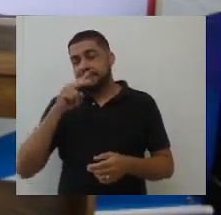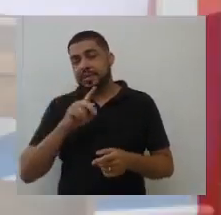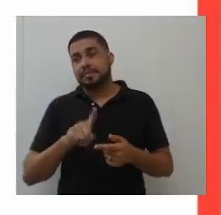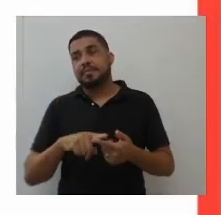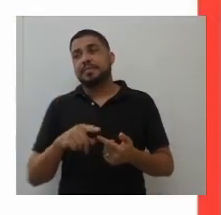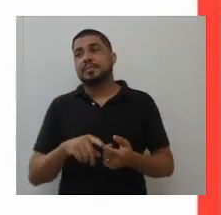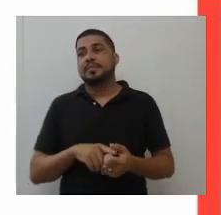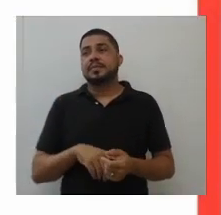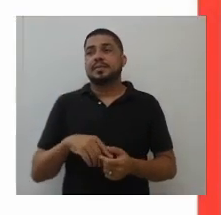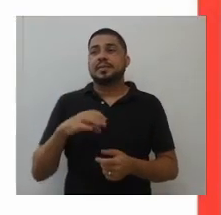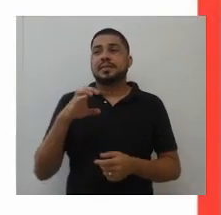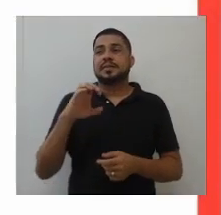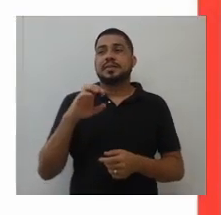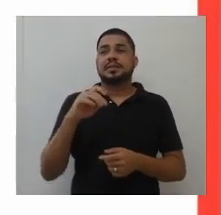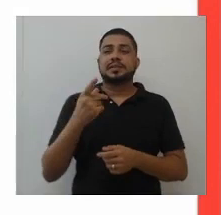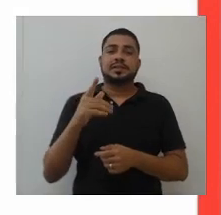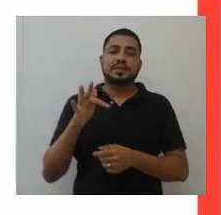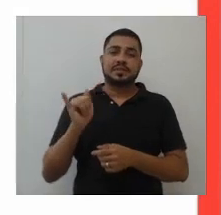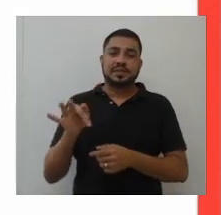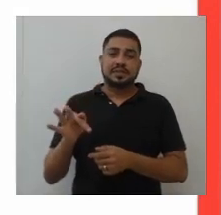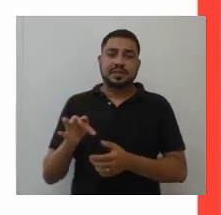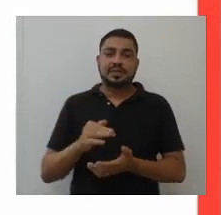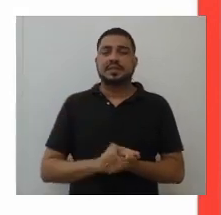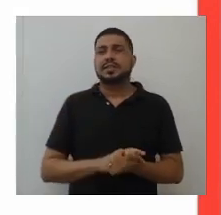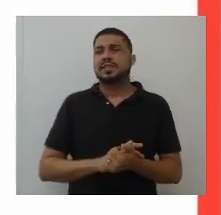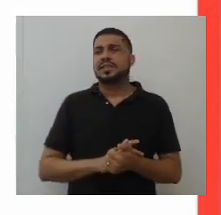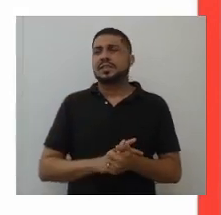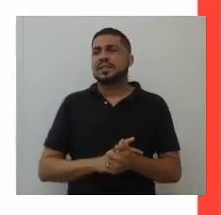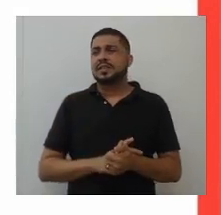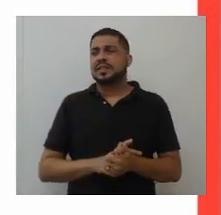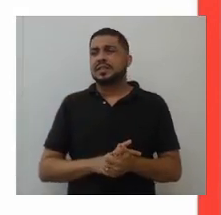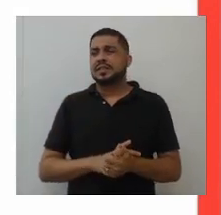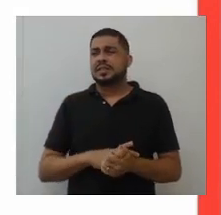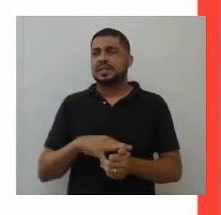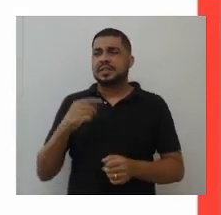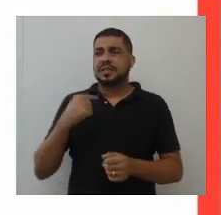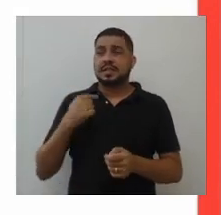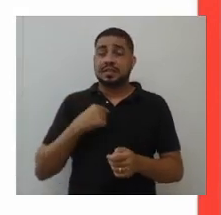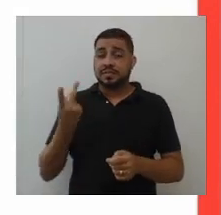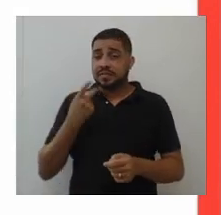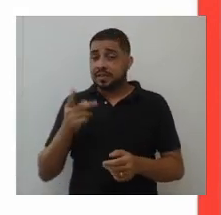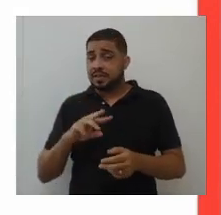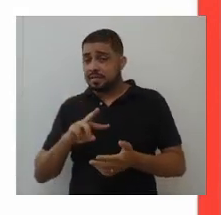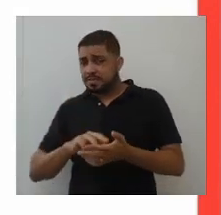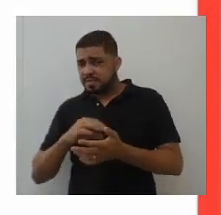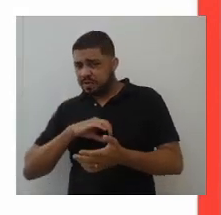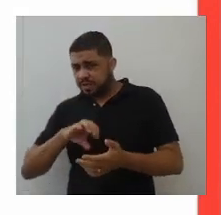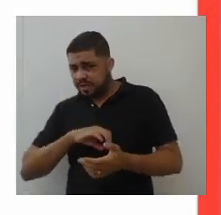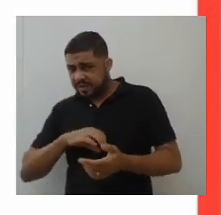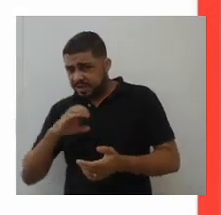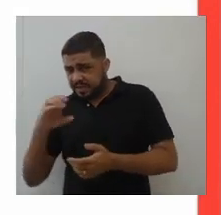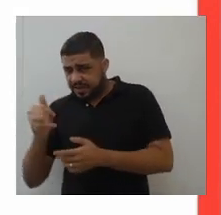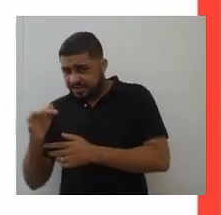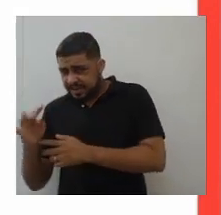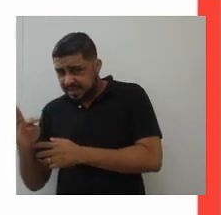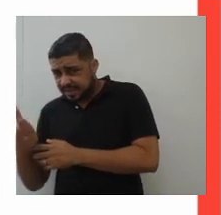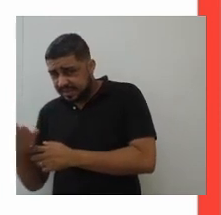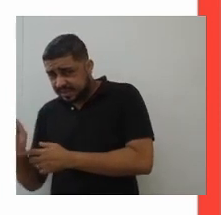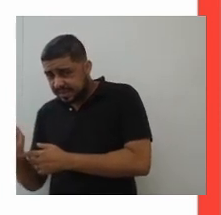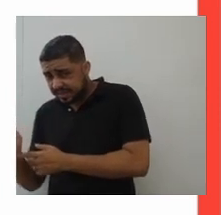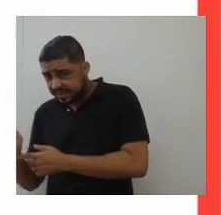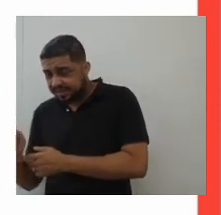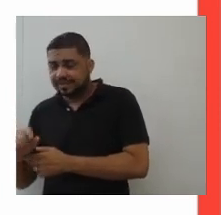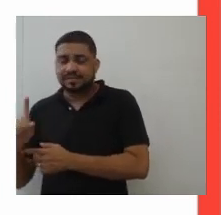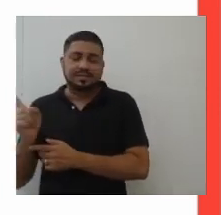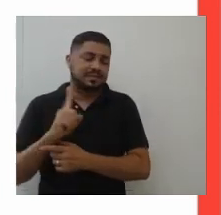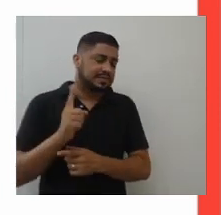fica cafeteria. Cafeteria. E será que cafeteria, quando eu traduzo para a língua portuguesa, vai ser cafeteria? Não vai ser.